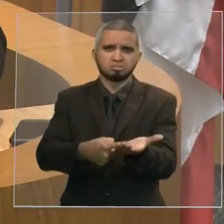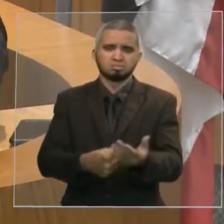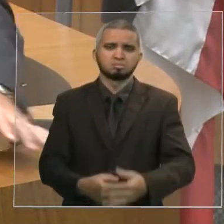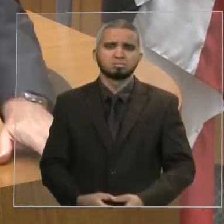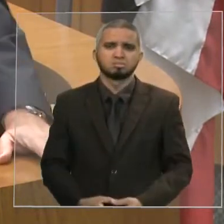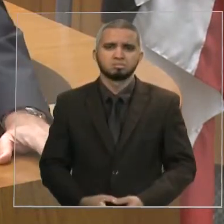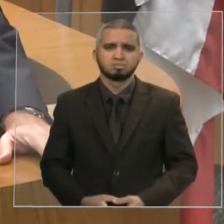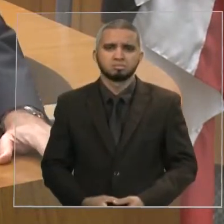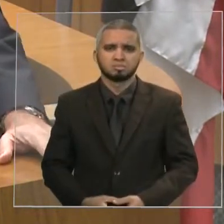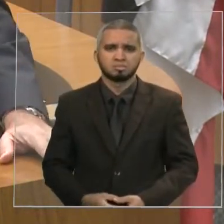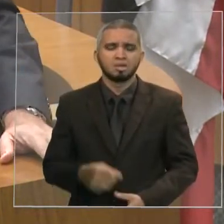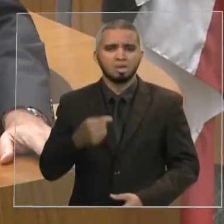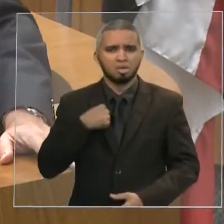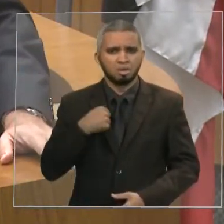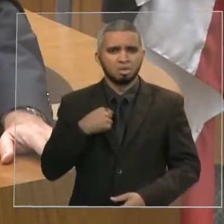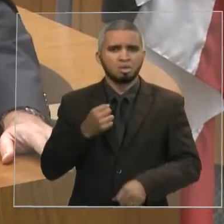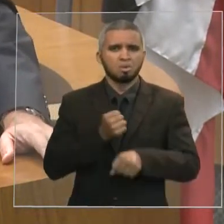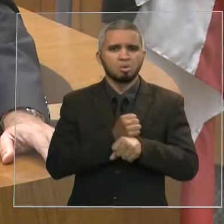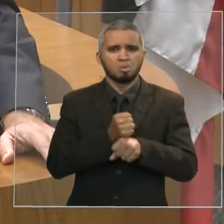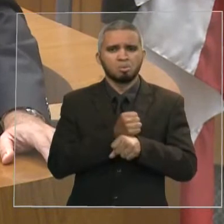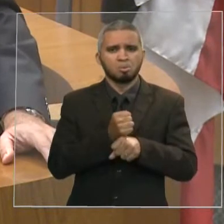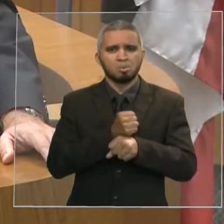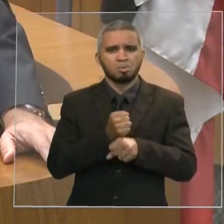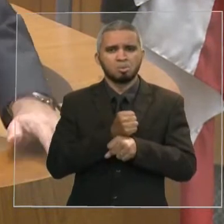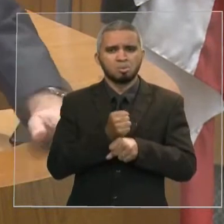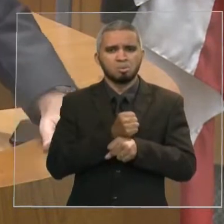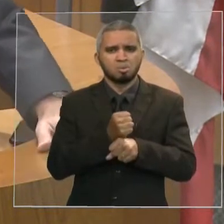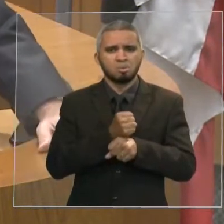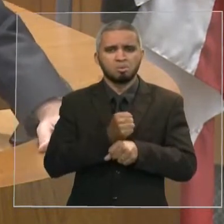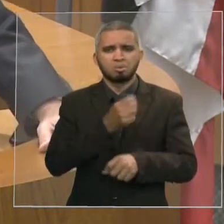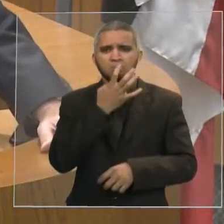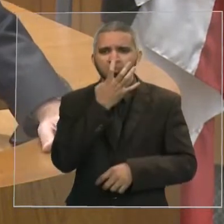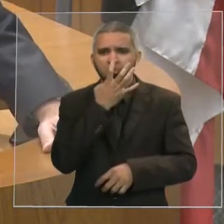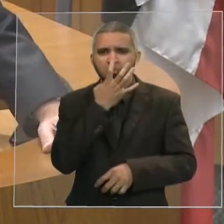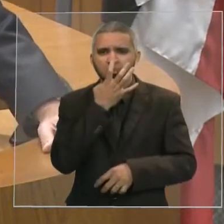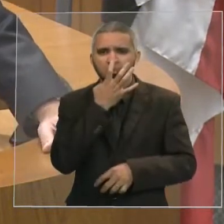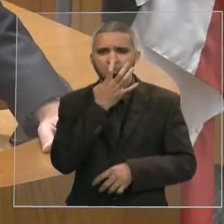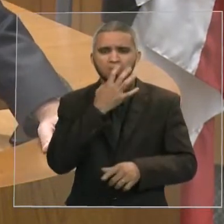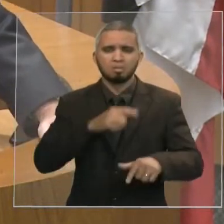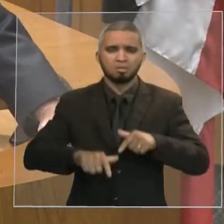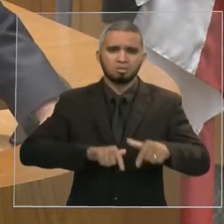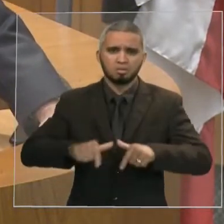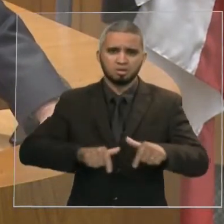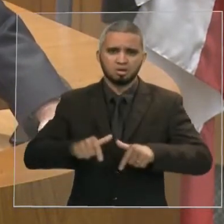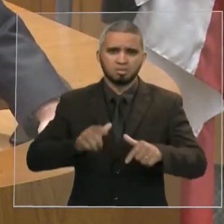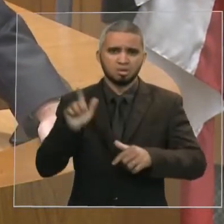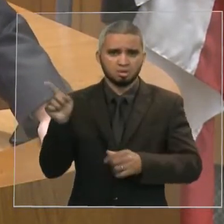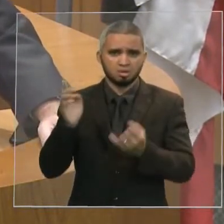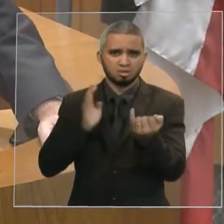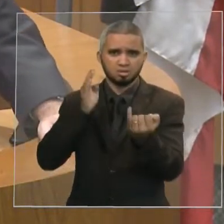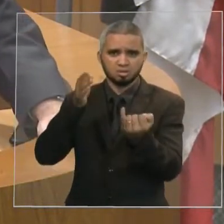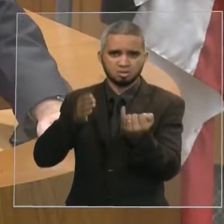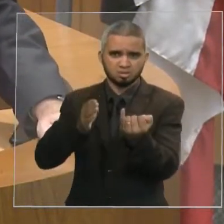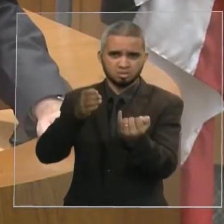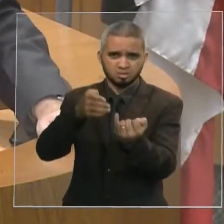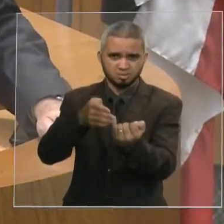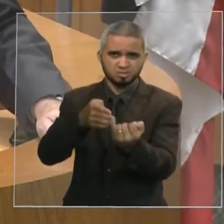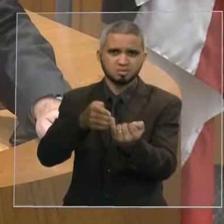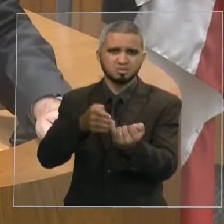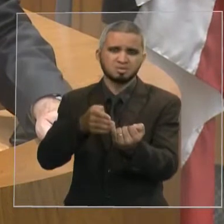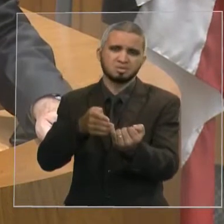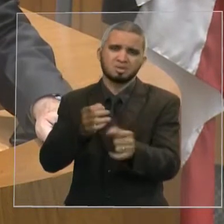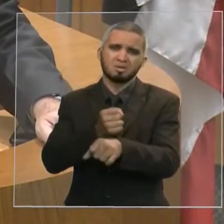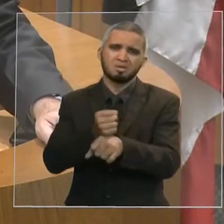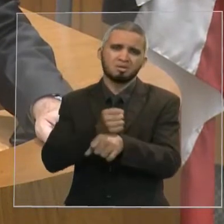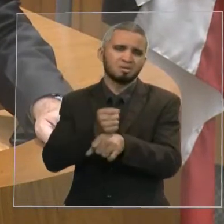Tenho acompanhado há muitos anos o trabalho ali no Porto Itaqui. Há vários anos, há mais de 10,